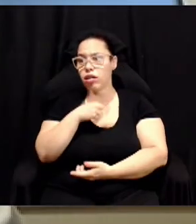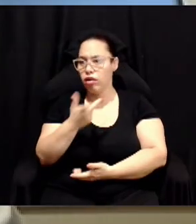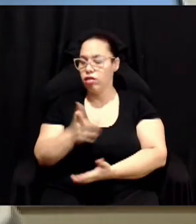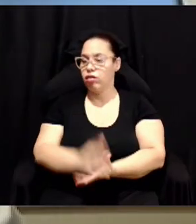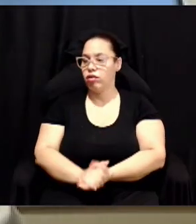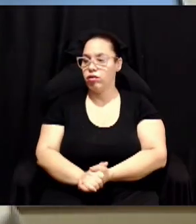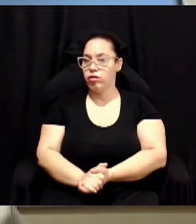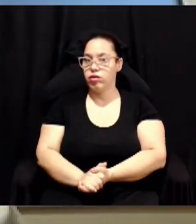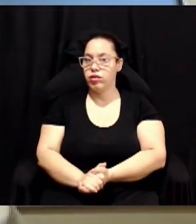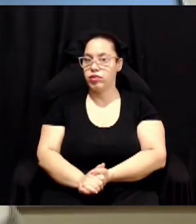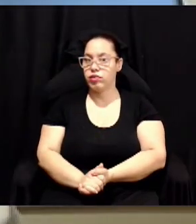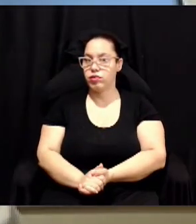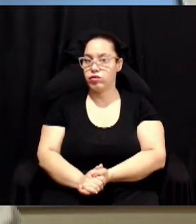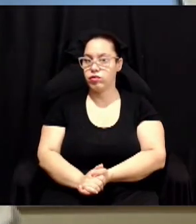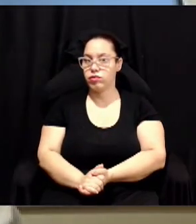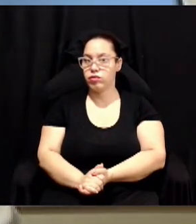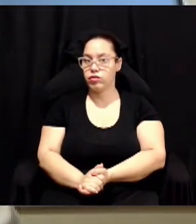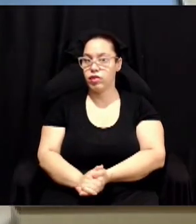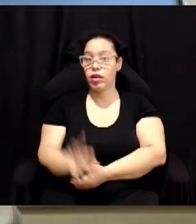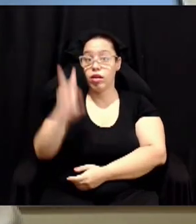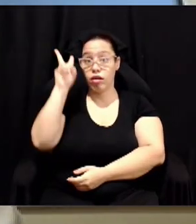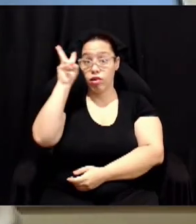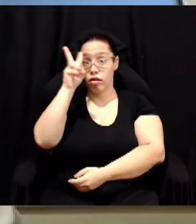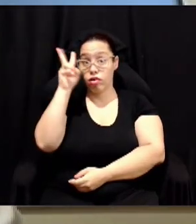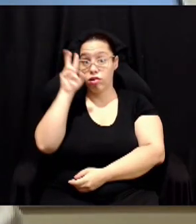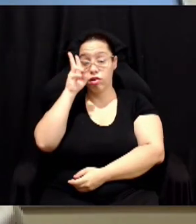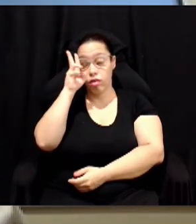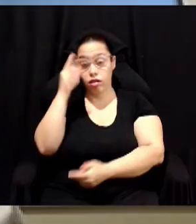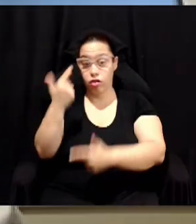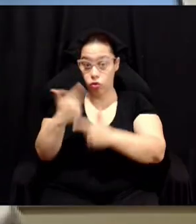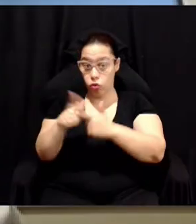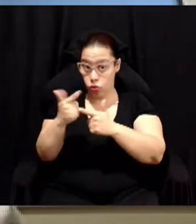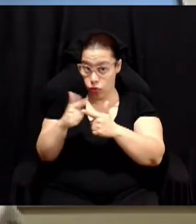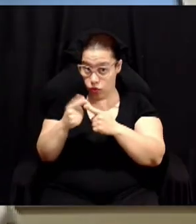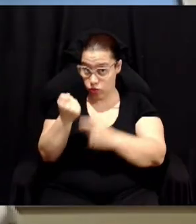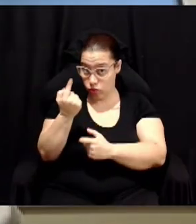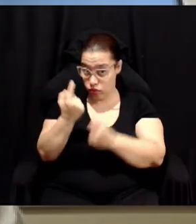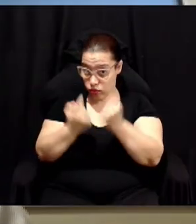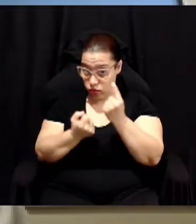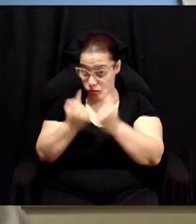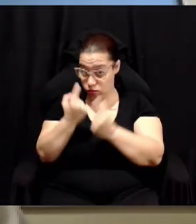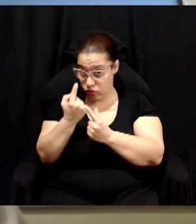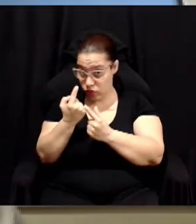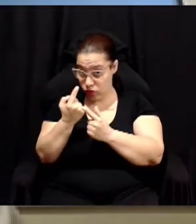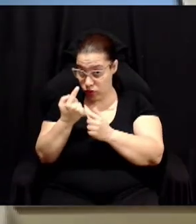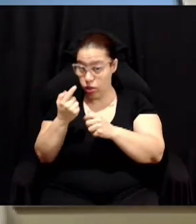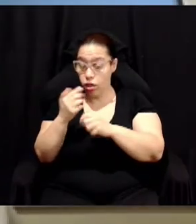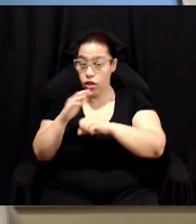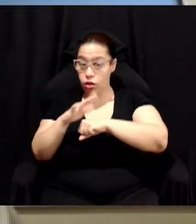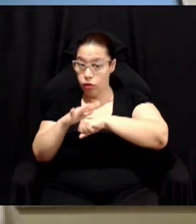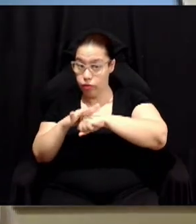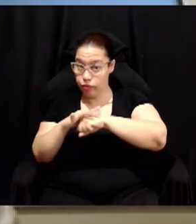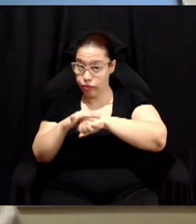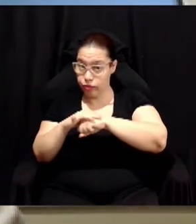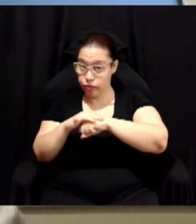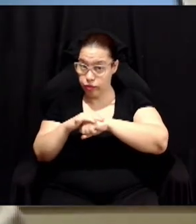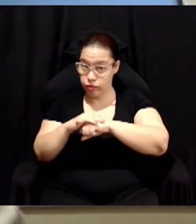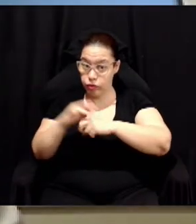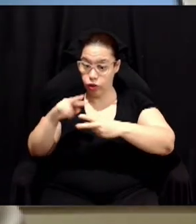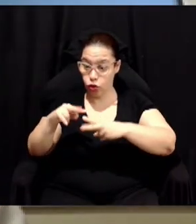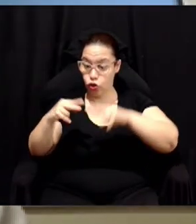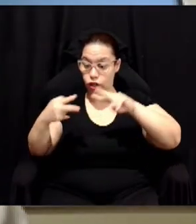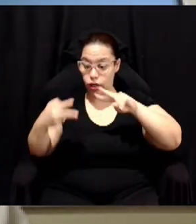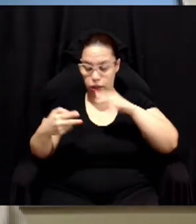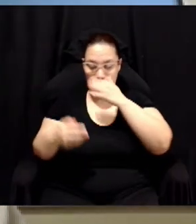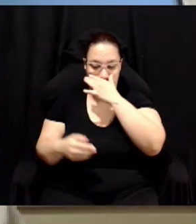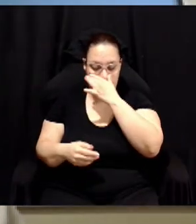Assim, tem que lembrar que alguns dos problemas e algumas doenças ditas genéticas, ou